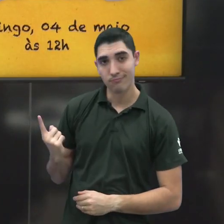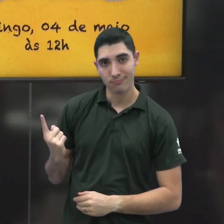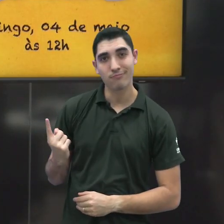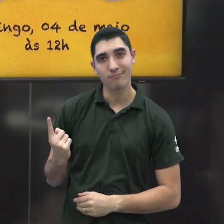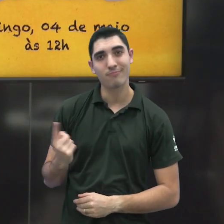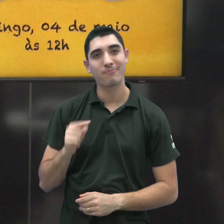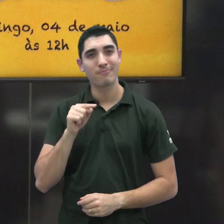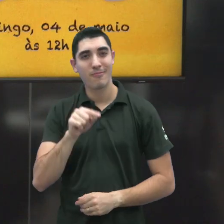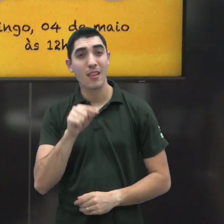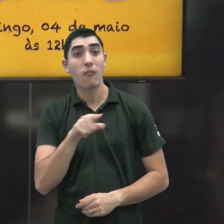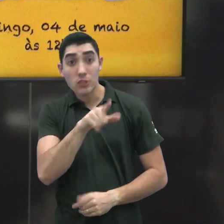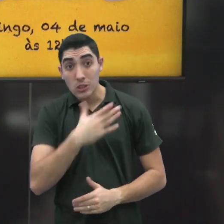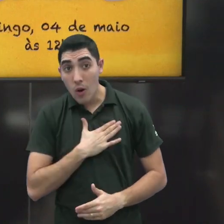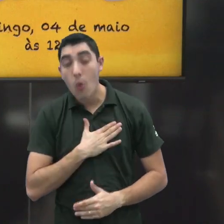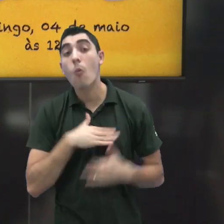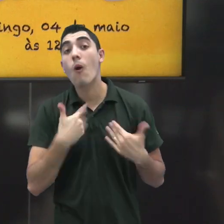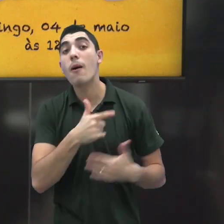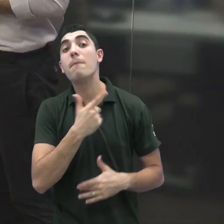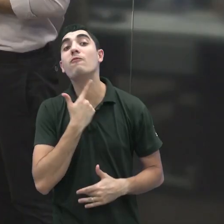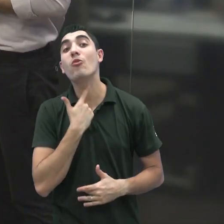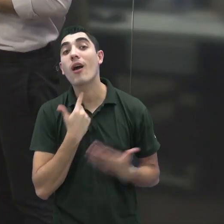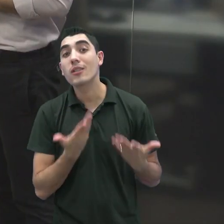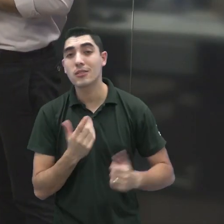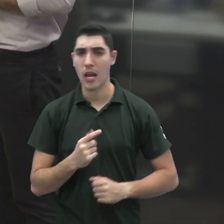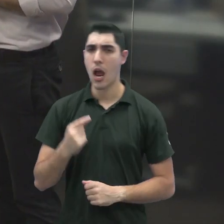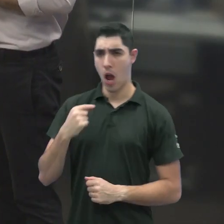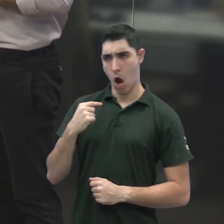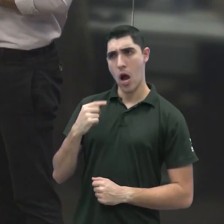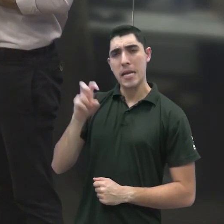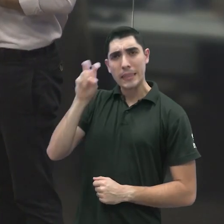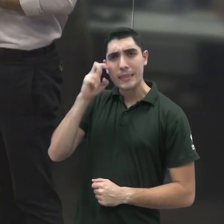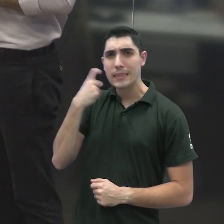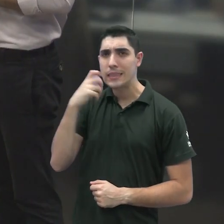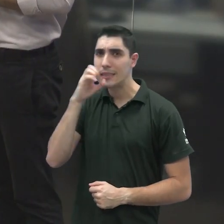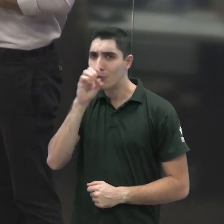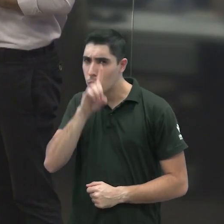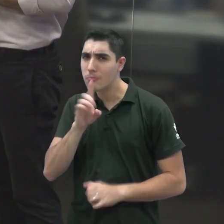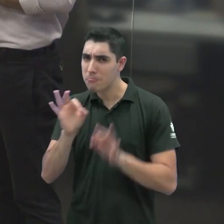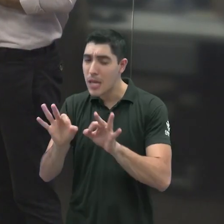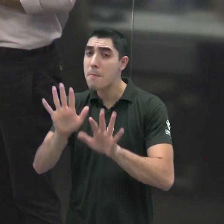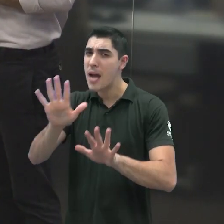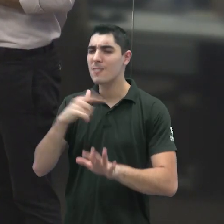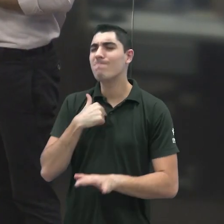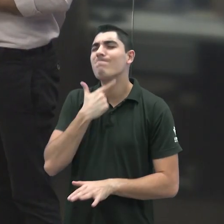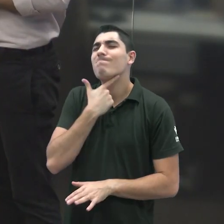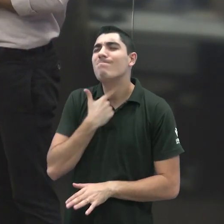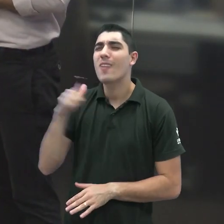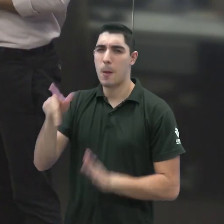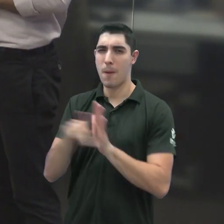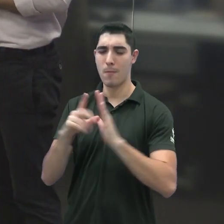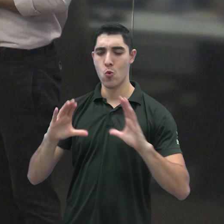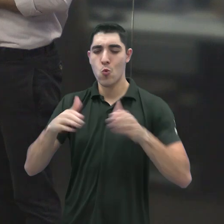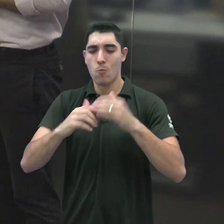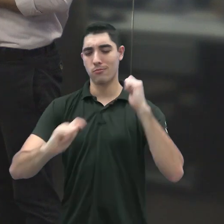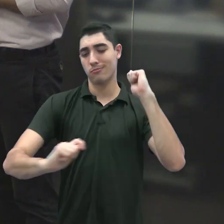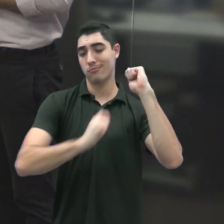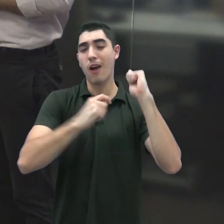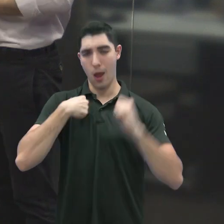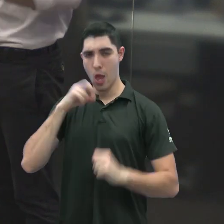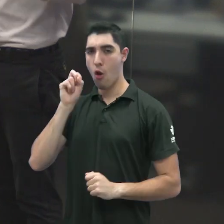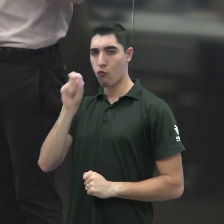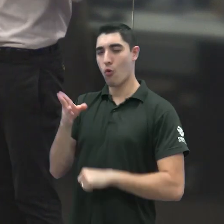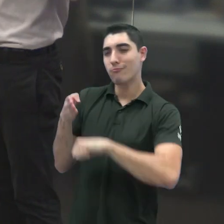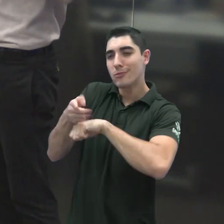site simpla.com.br. E aí, já escolheu a sua programação? Vamos todos os dias, mas você sabe que meu coração tá na Orquestra